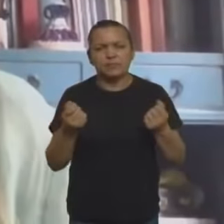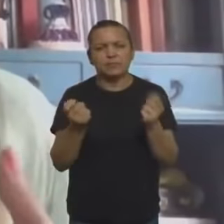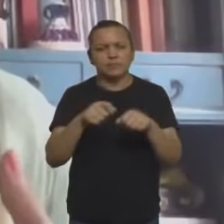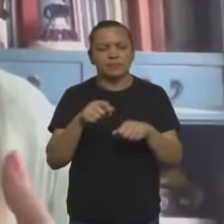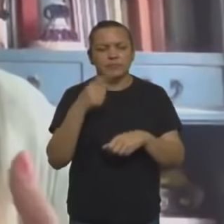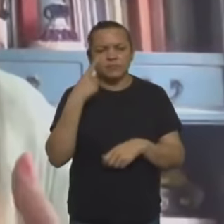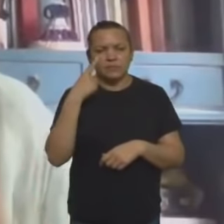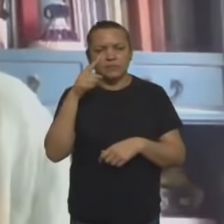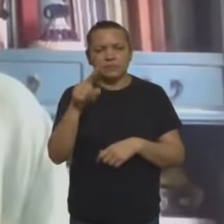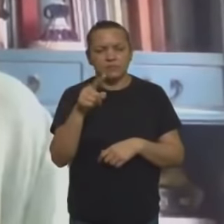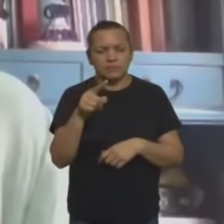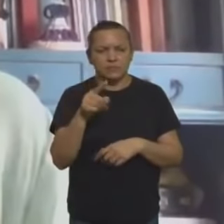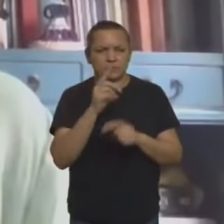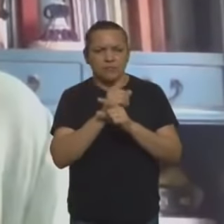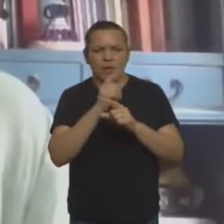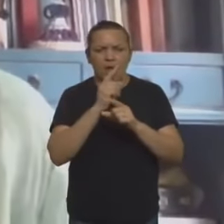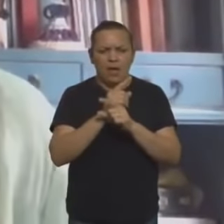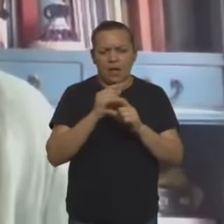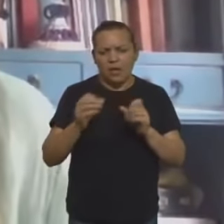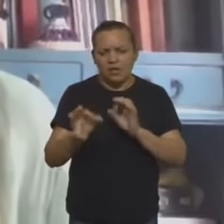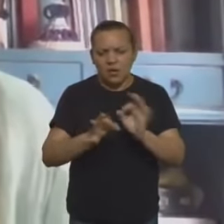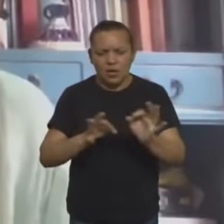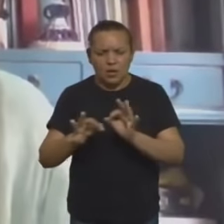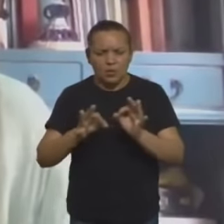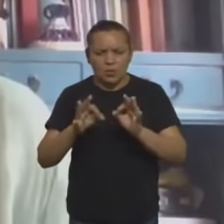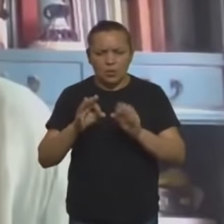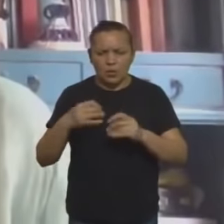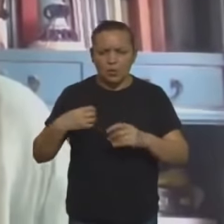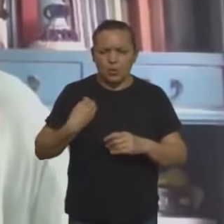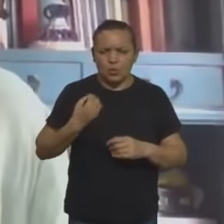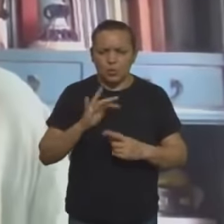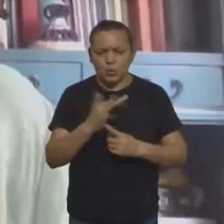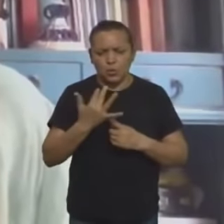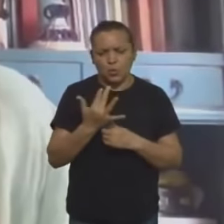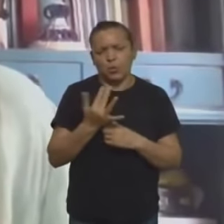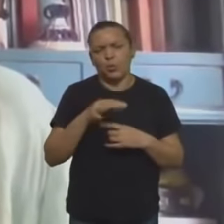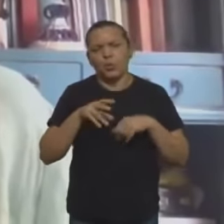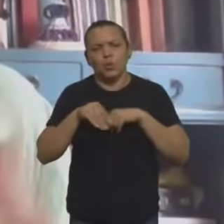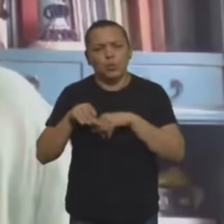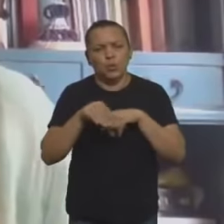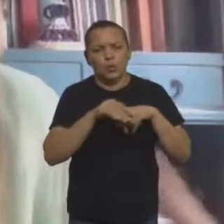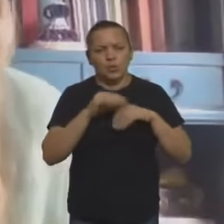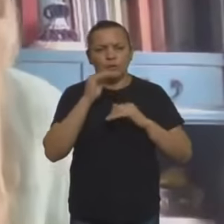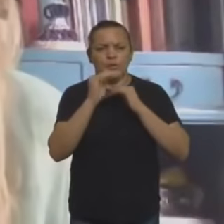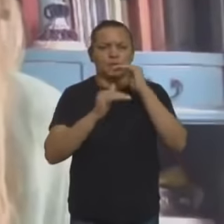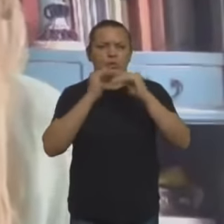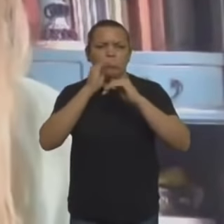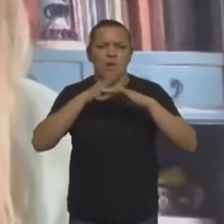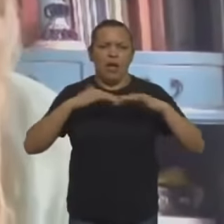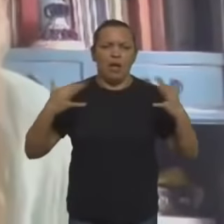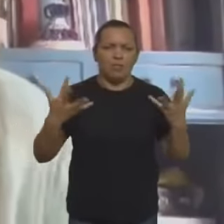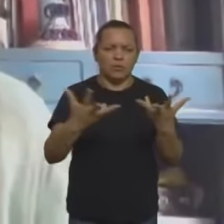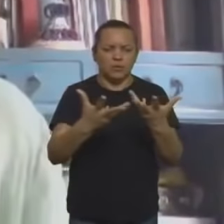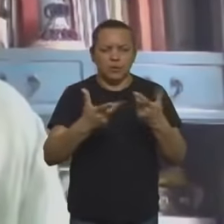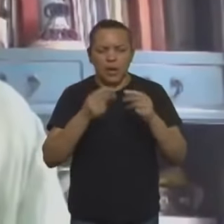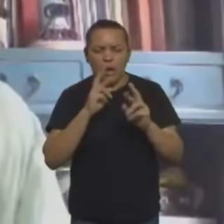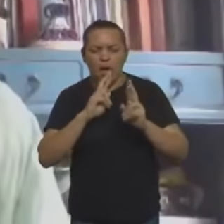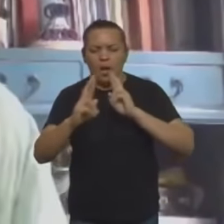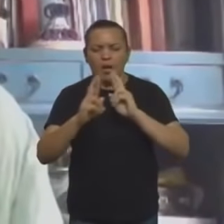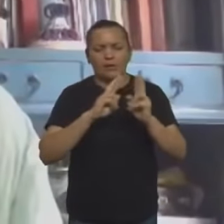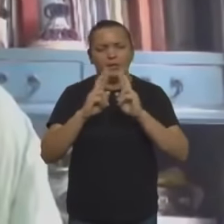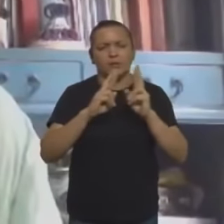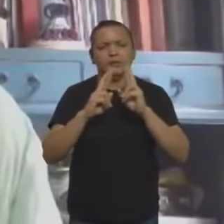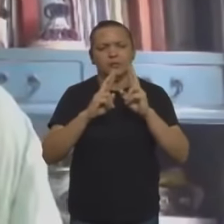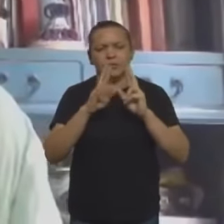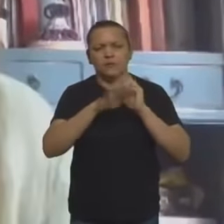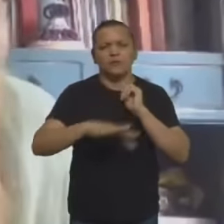que é a chave do programa, né, de se conhecer mais, né, de desenvolver essas habilidades de relacionamento, de